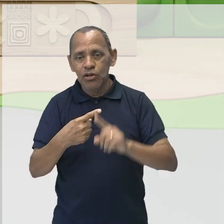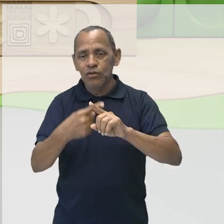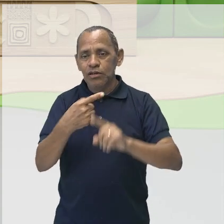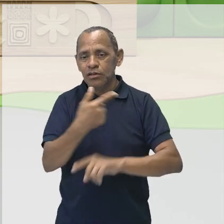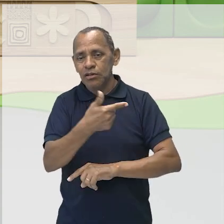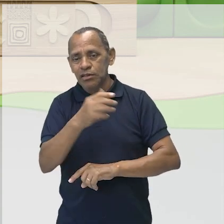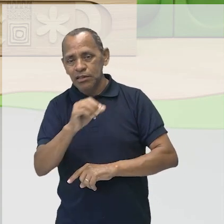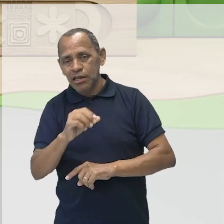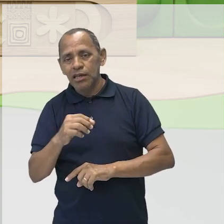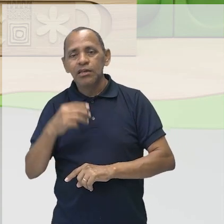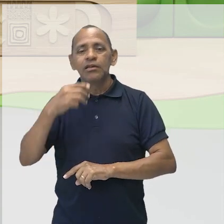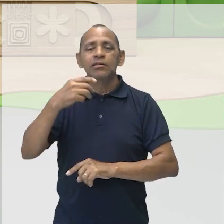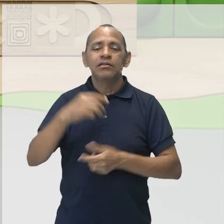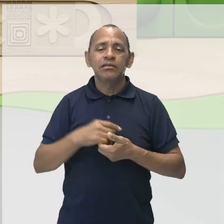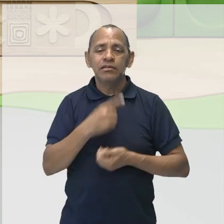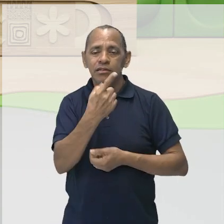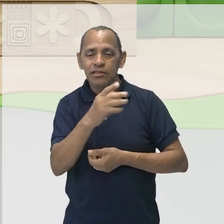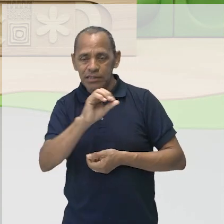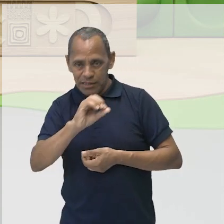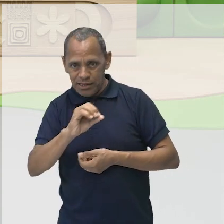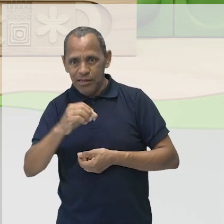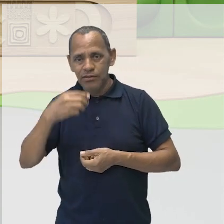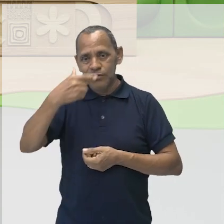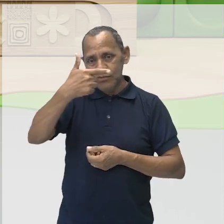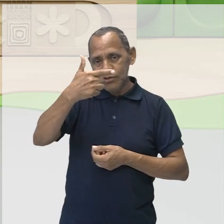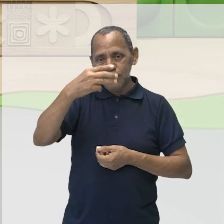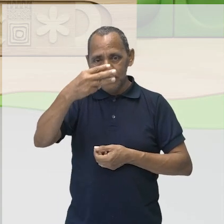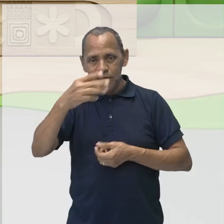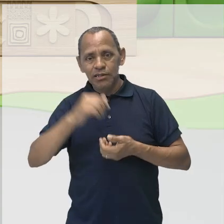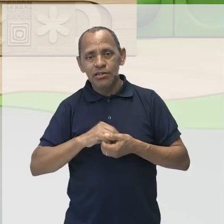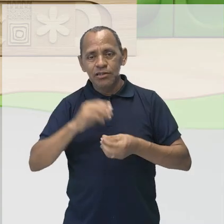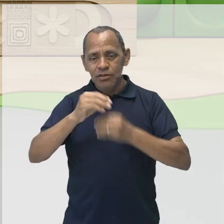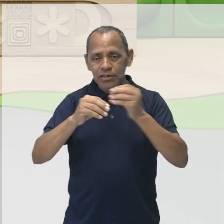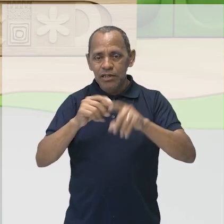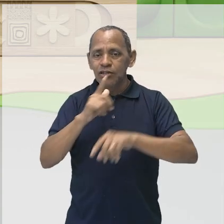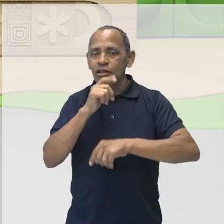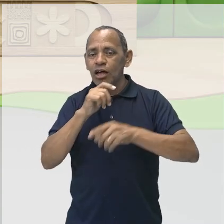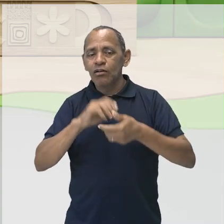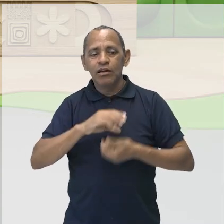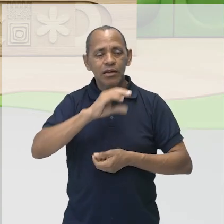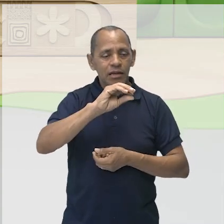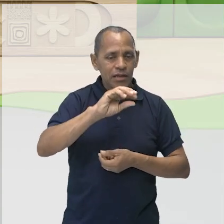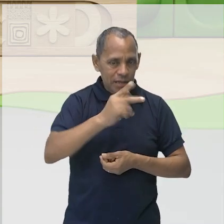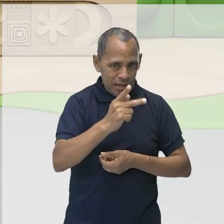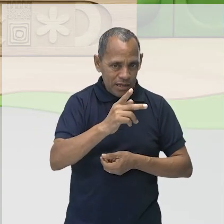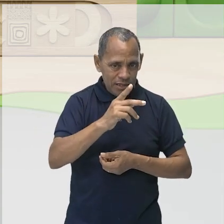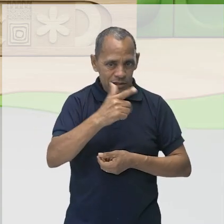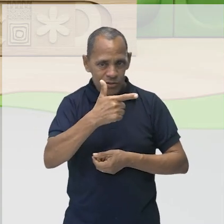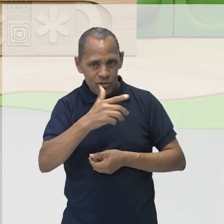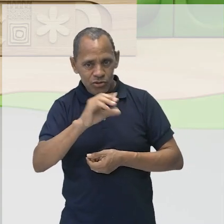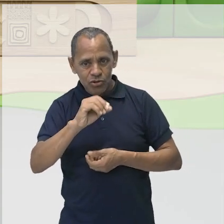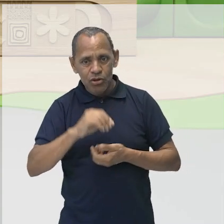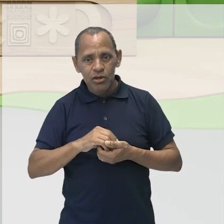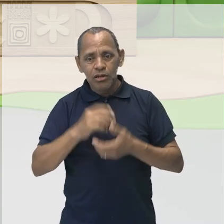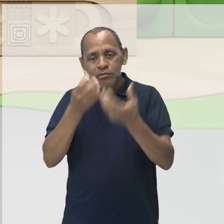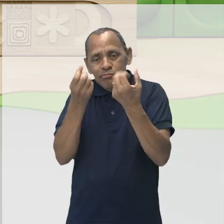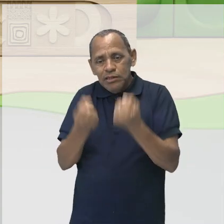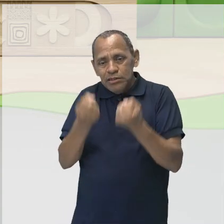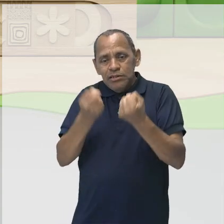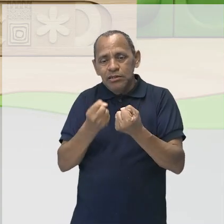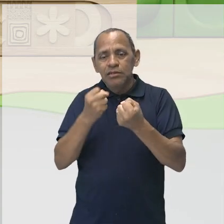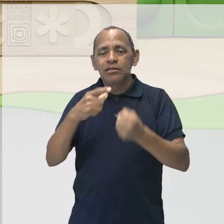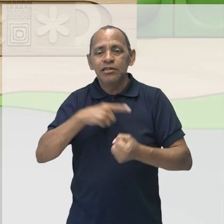6,022 vezes 10 a 23 moléculas de água, que é o H2O. E quando pesamos essa caixa de água, ela vai